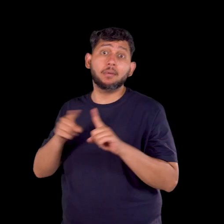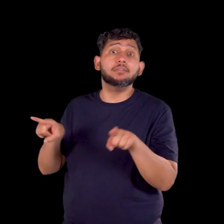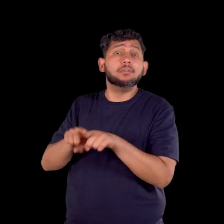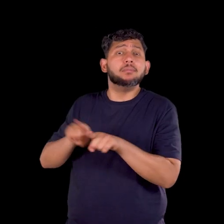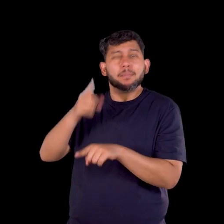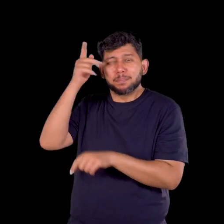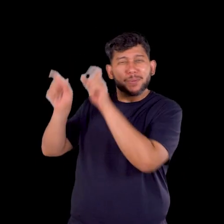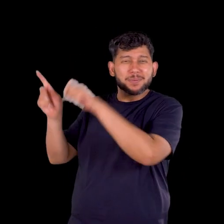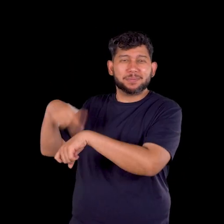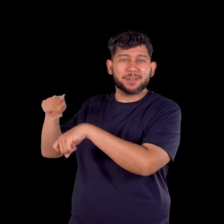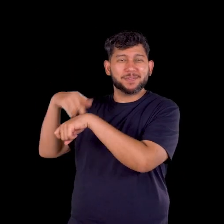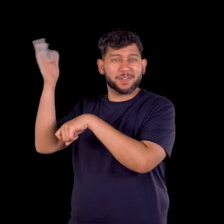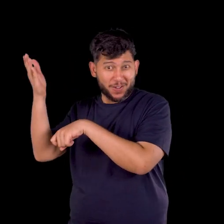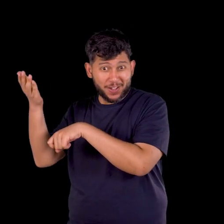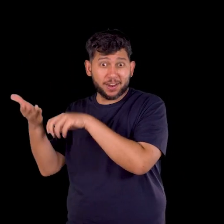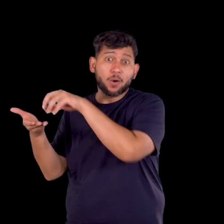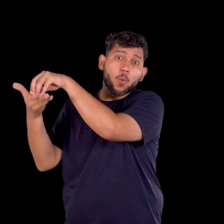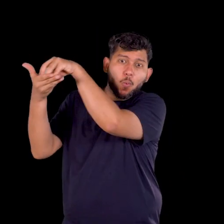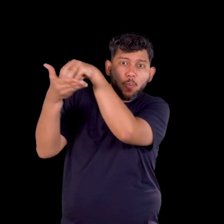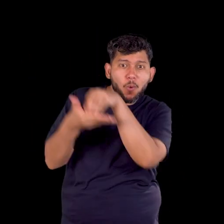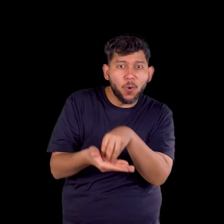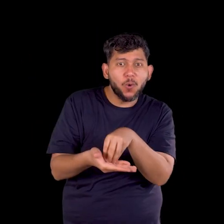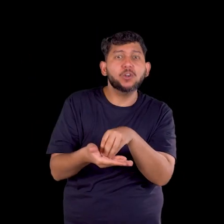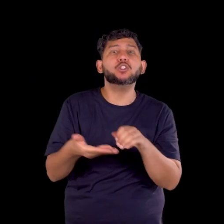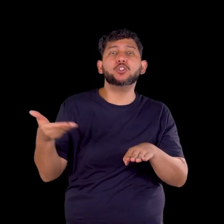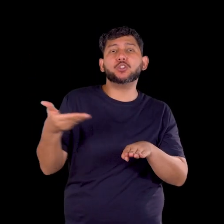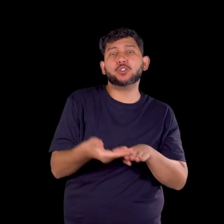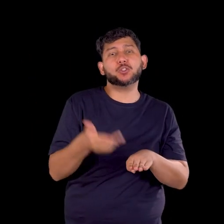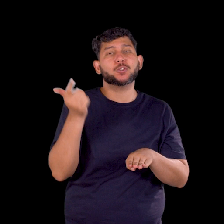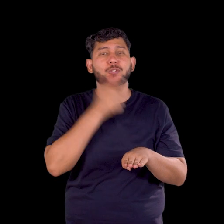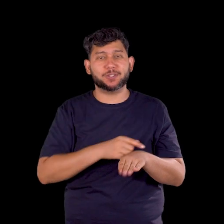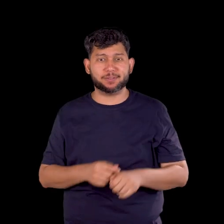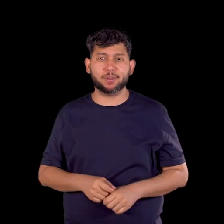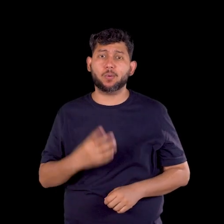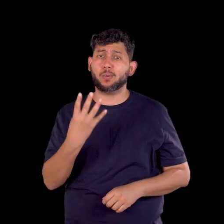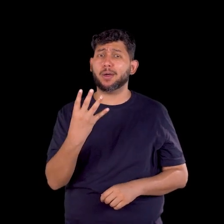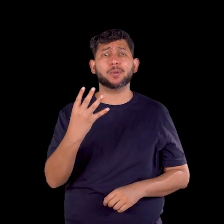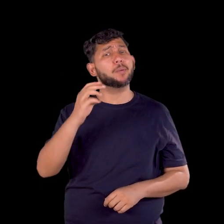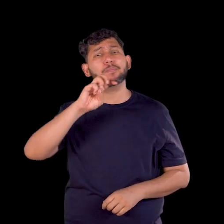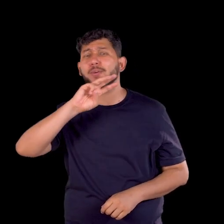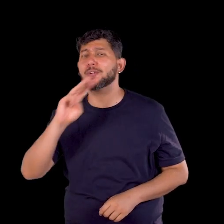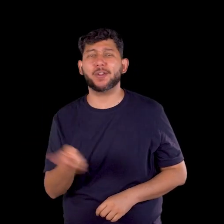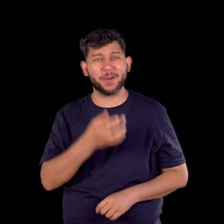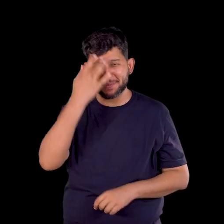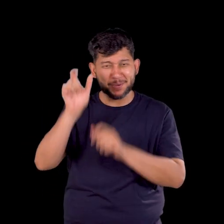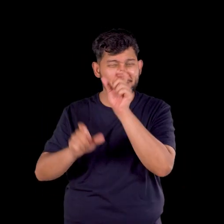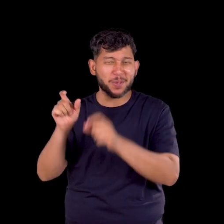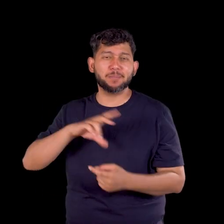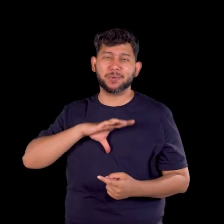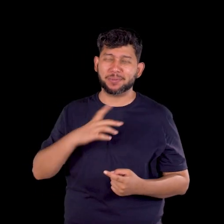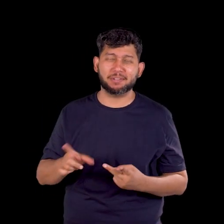diferentes continentes. Mais de 4 milhões de imigrantes, especialmente portugueses, italianos,